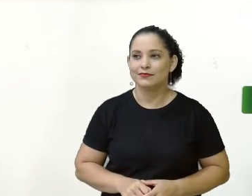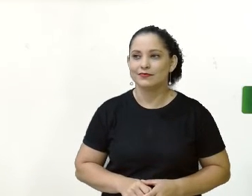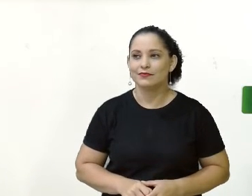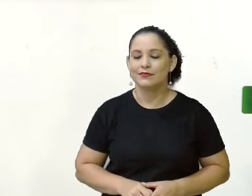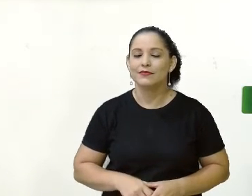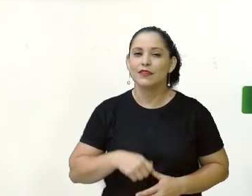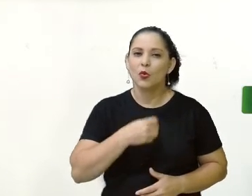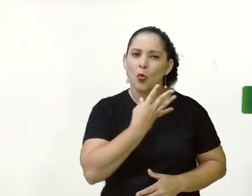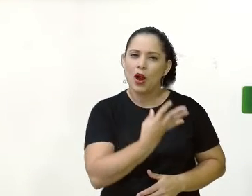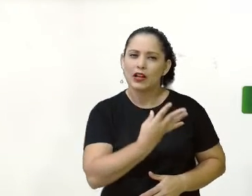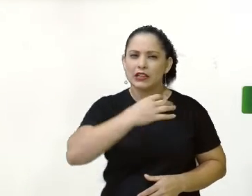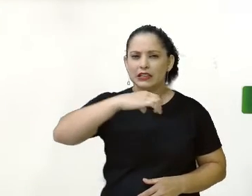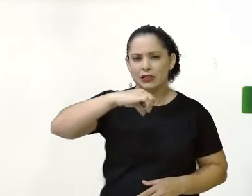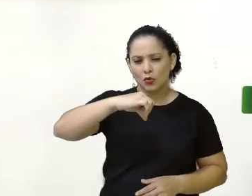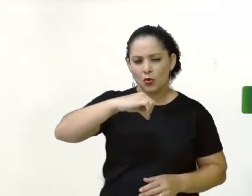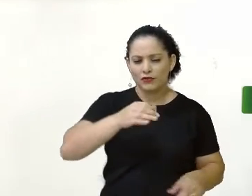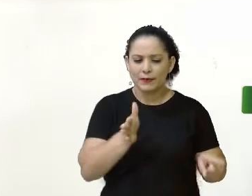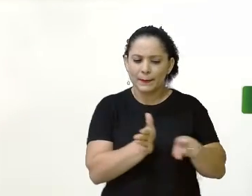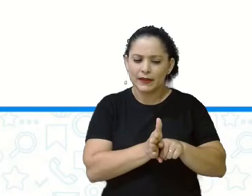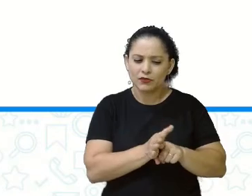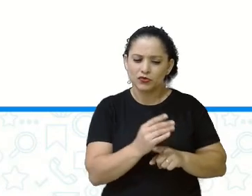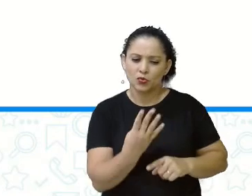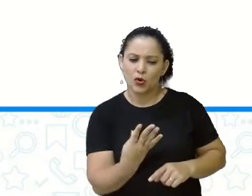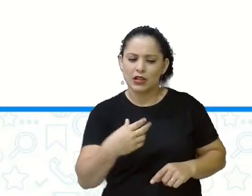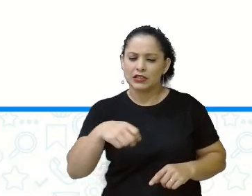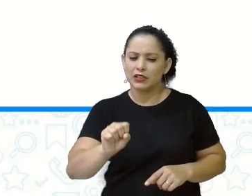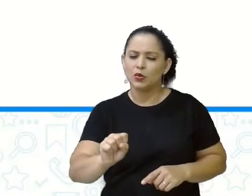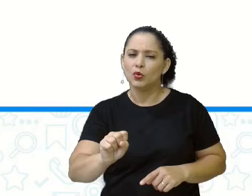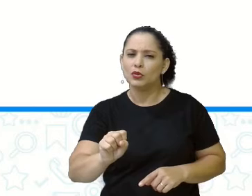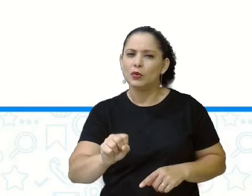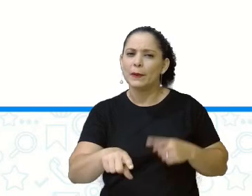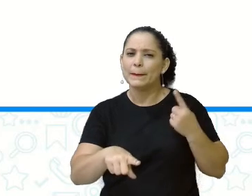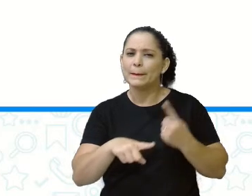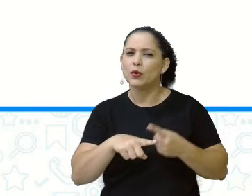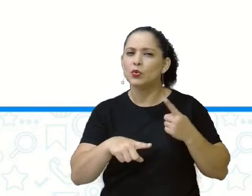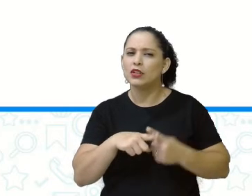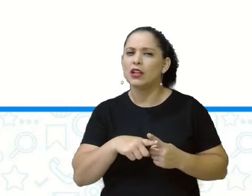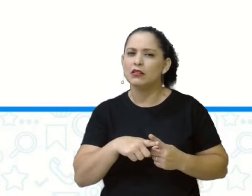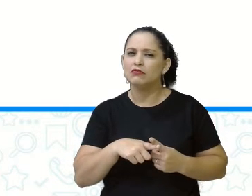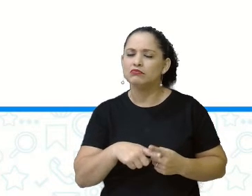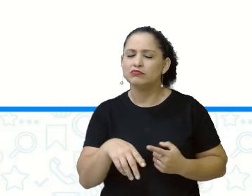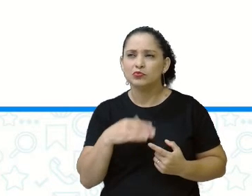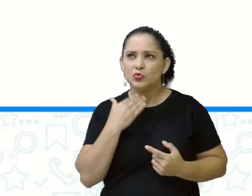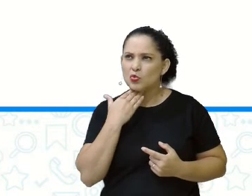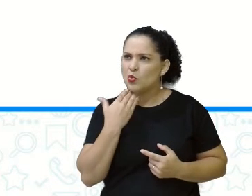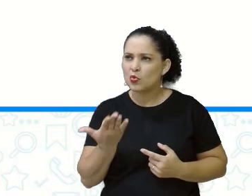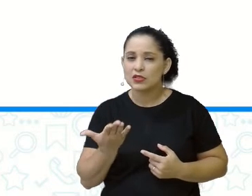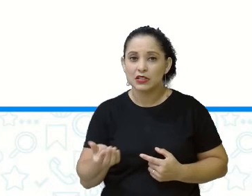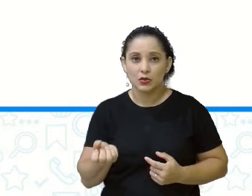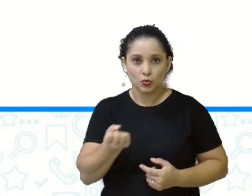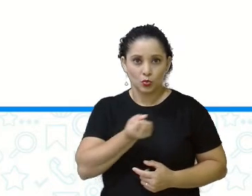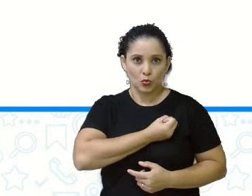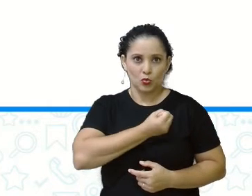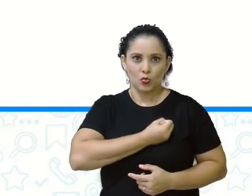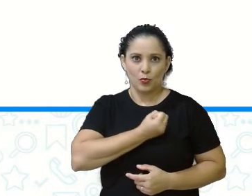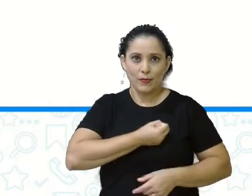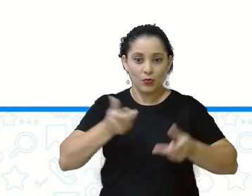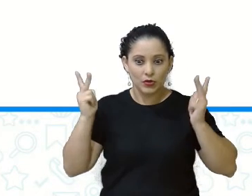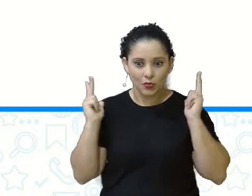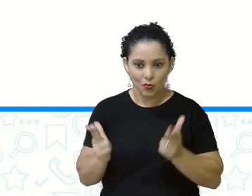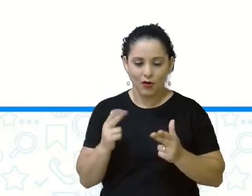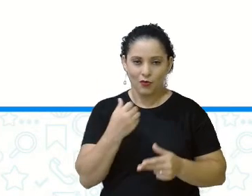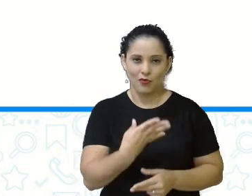49 menos 48. Por quê, professora? Eu não consegui encontrar um número igual a